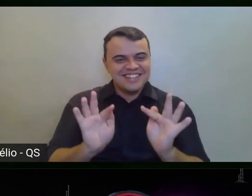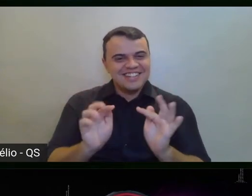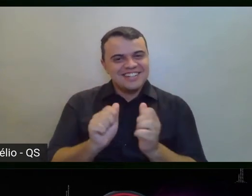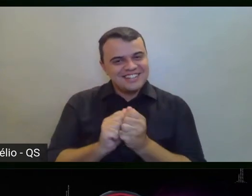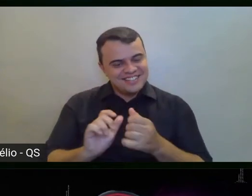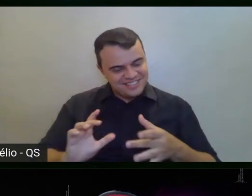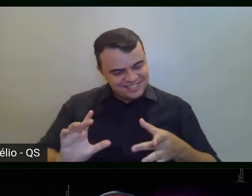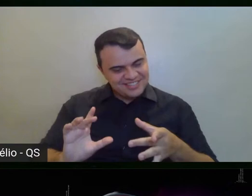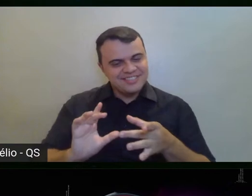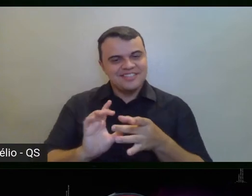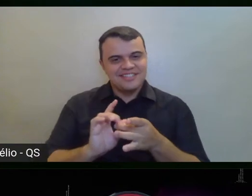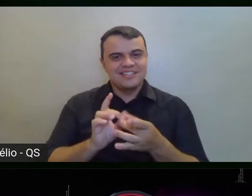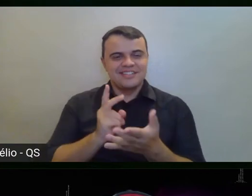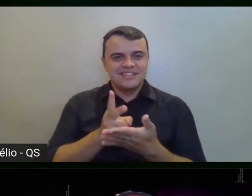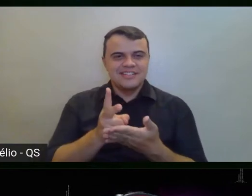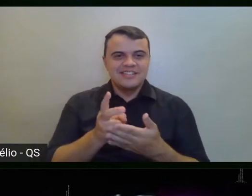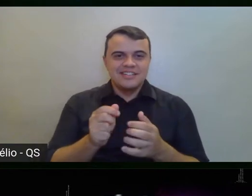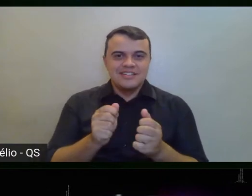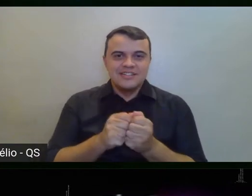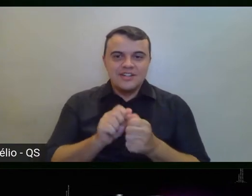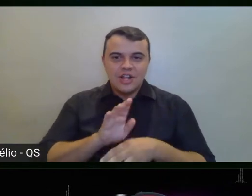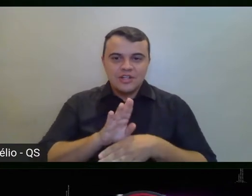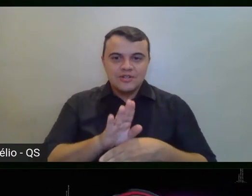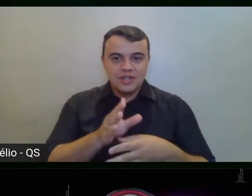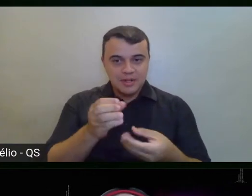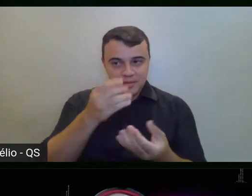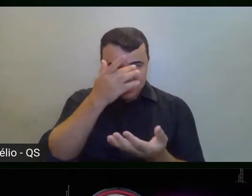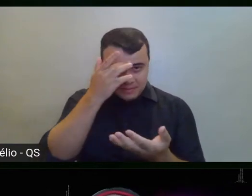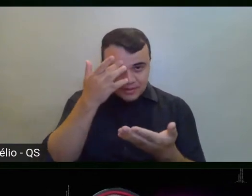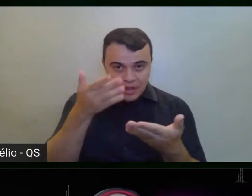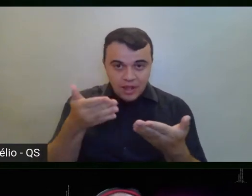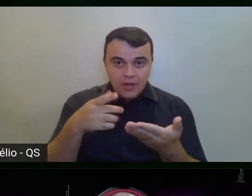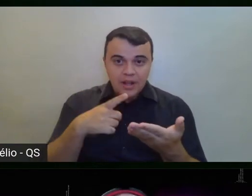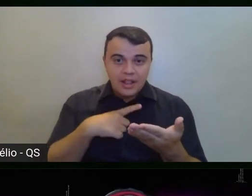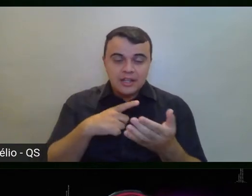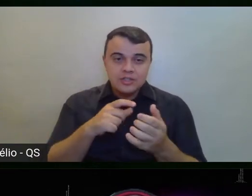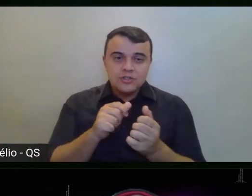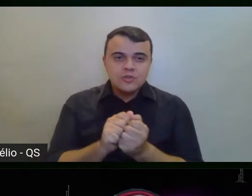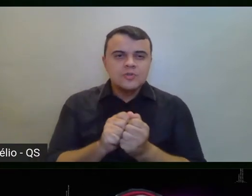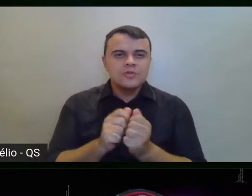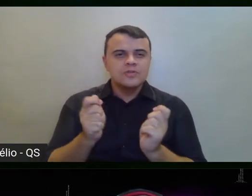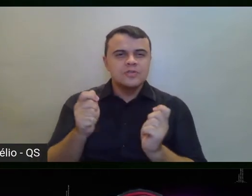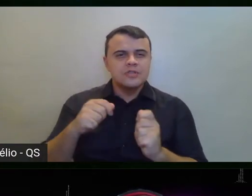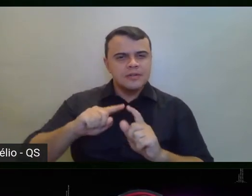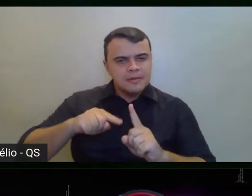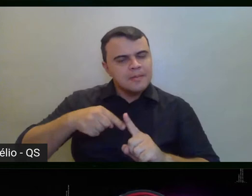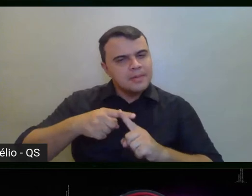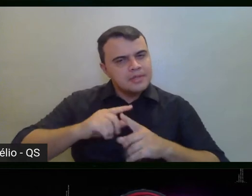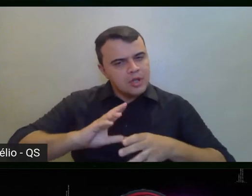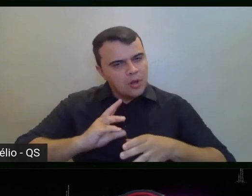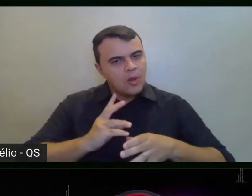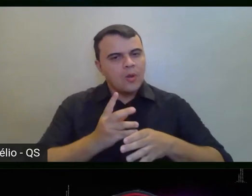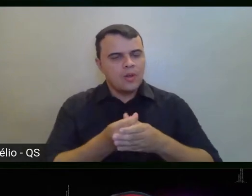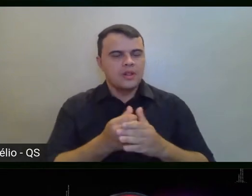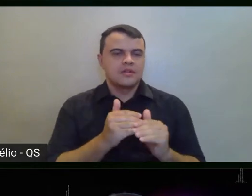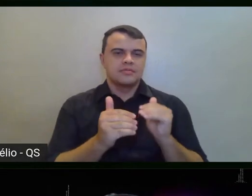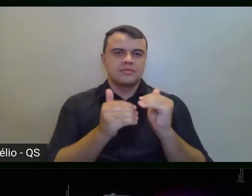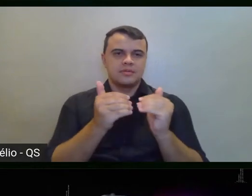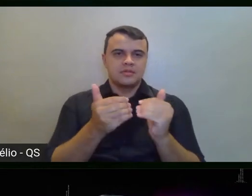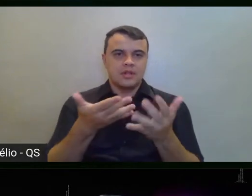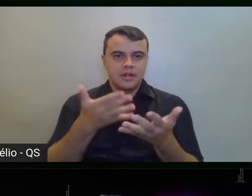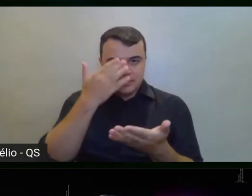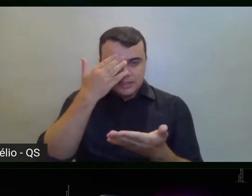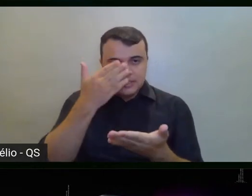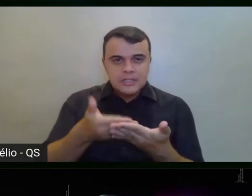parceria que de você poder ajudar tantas pessoas ali a serem mais incluídas no processo né então nós